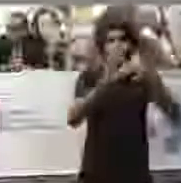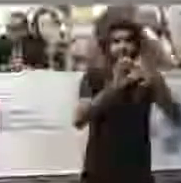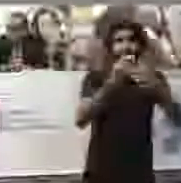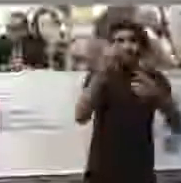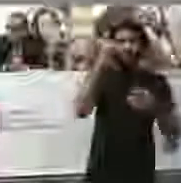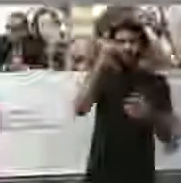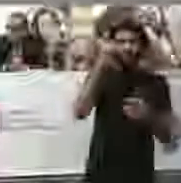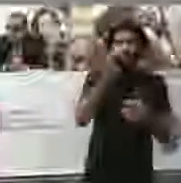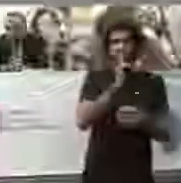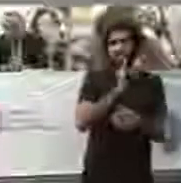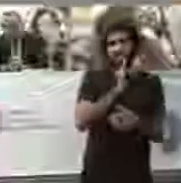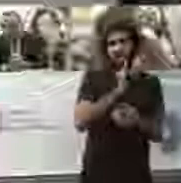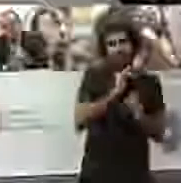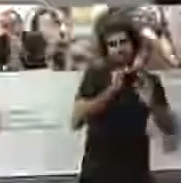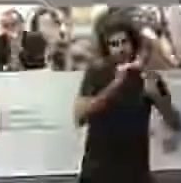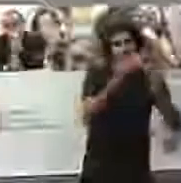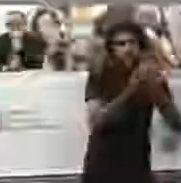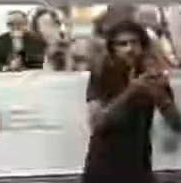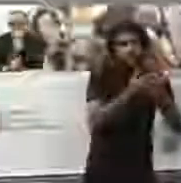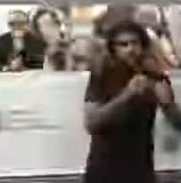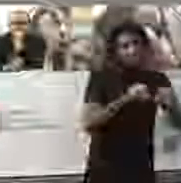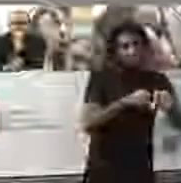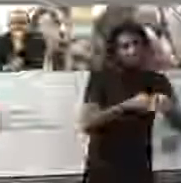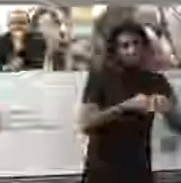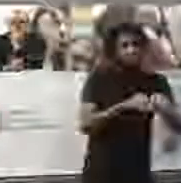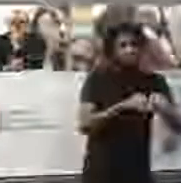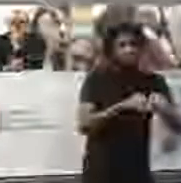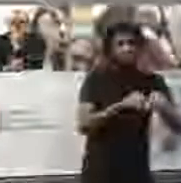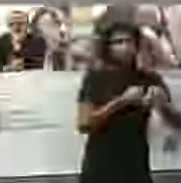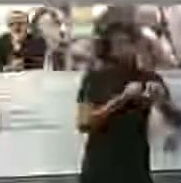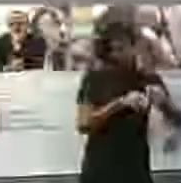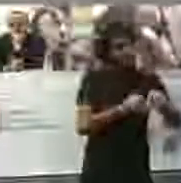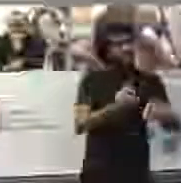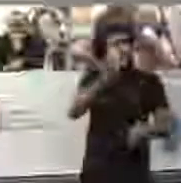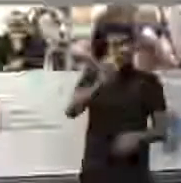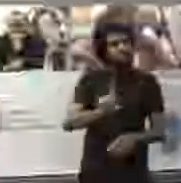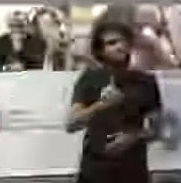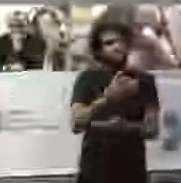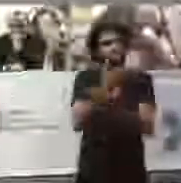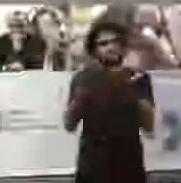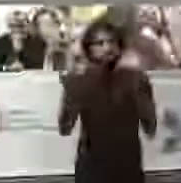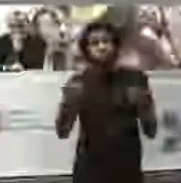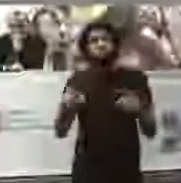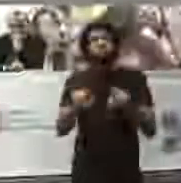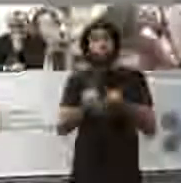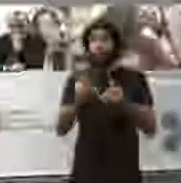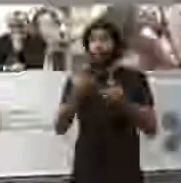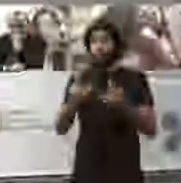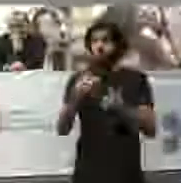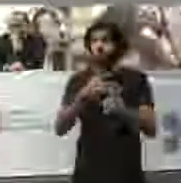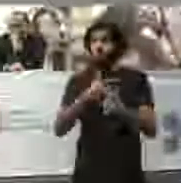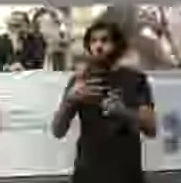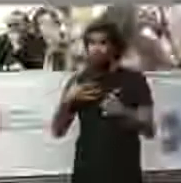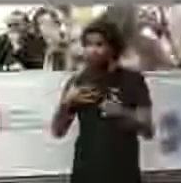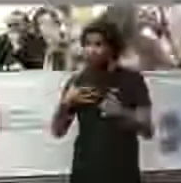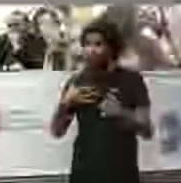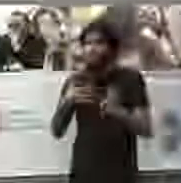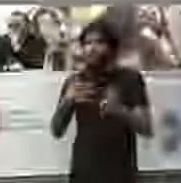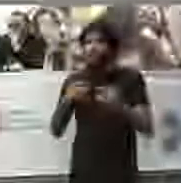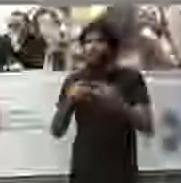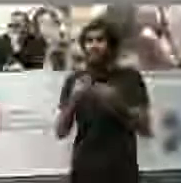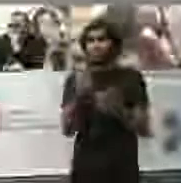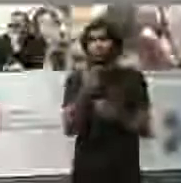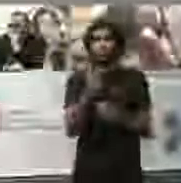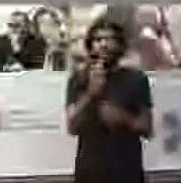na educação a educação também é um direito não é tanto quanto à saúde mas não tem ninguém entrando com